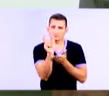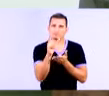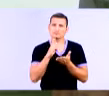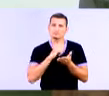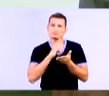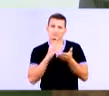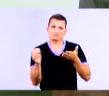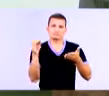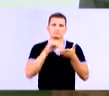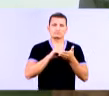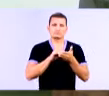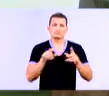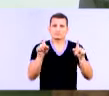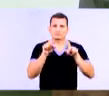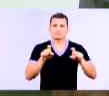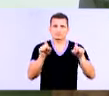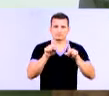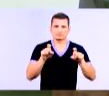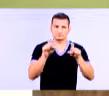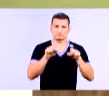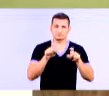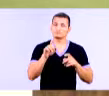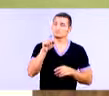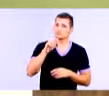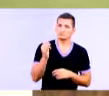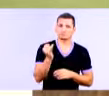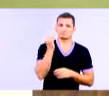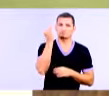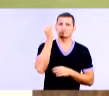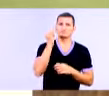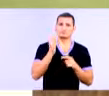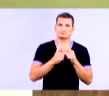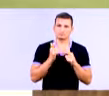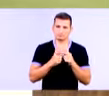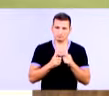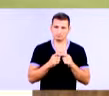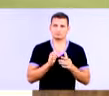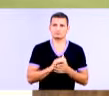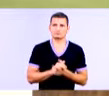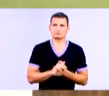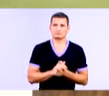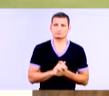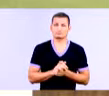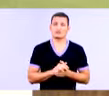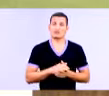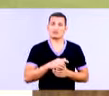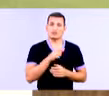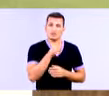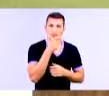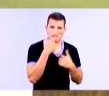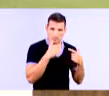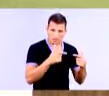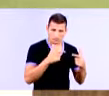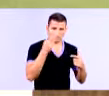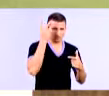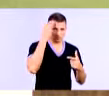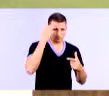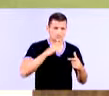né? Isso é importante, porque assim como a linguagem natural tem evoluído